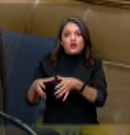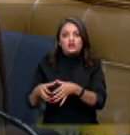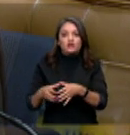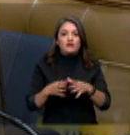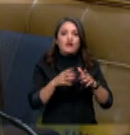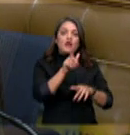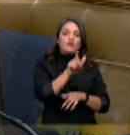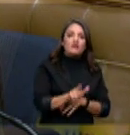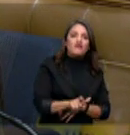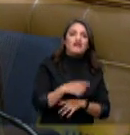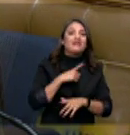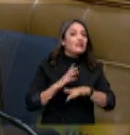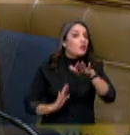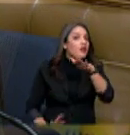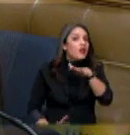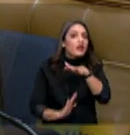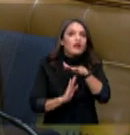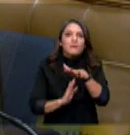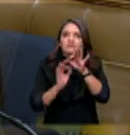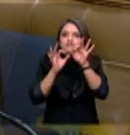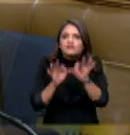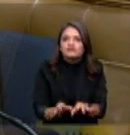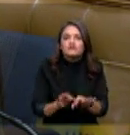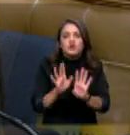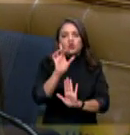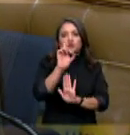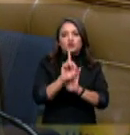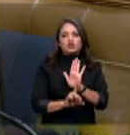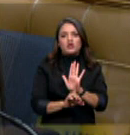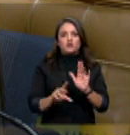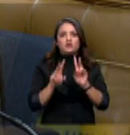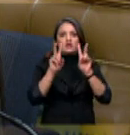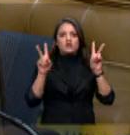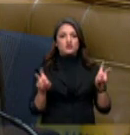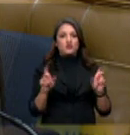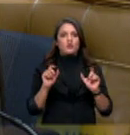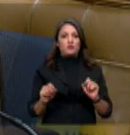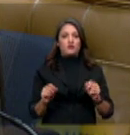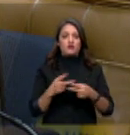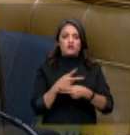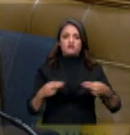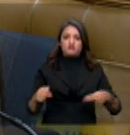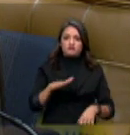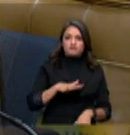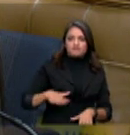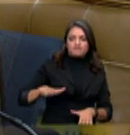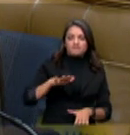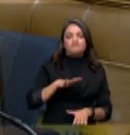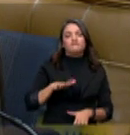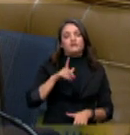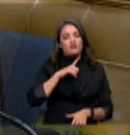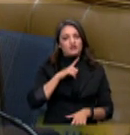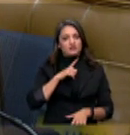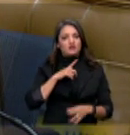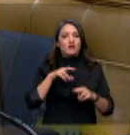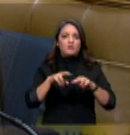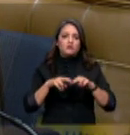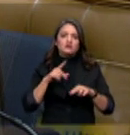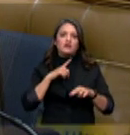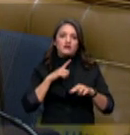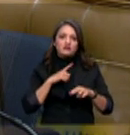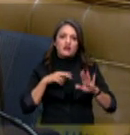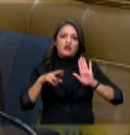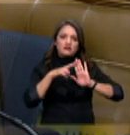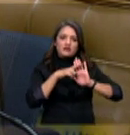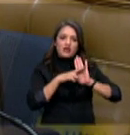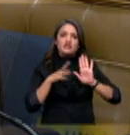limite intransponível nos direitos que correspondem a patamar civilizatório mínimo, nos quais se inserem as